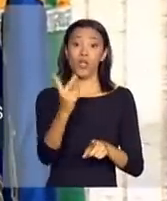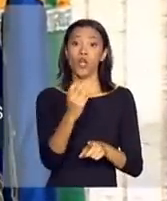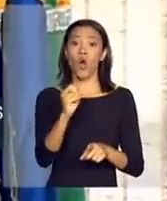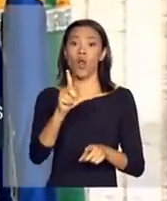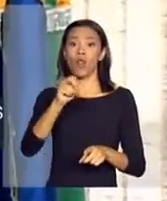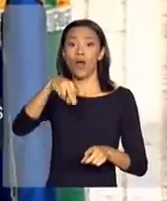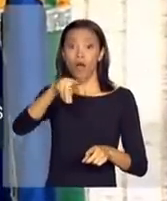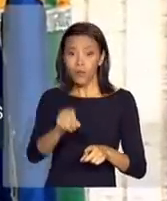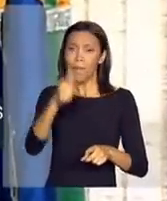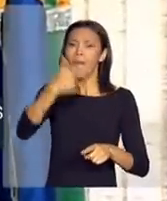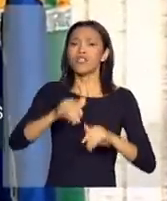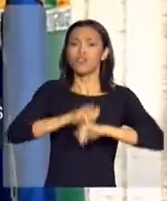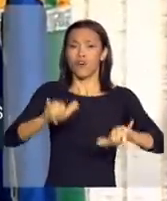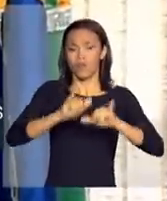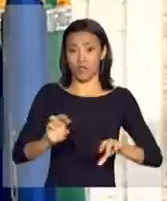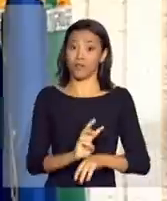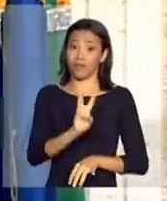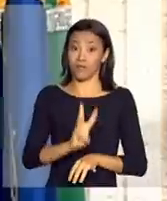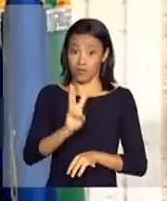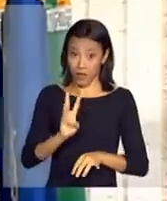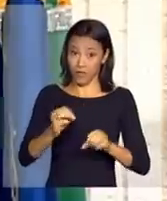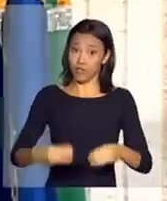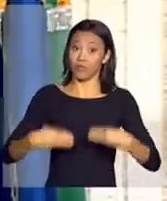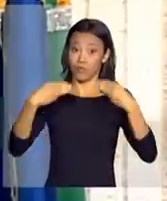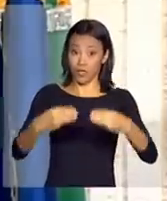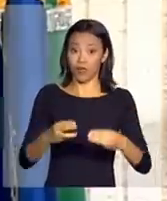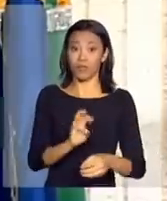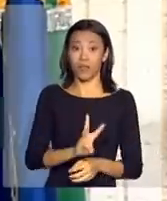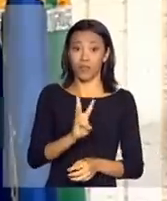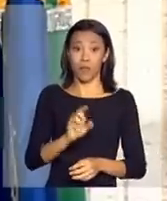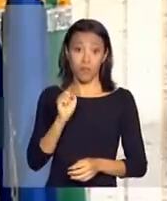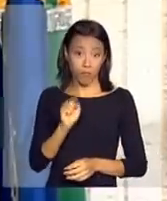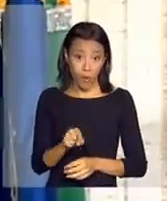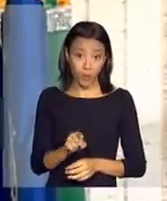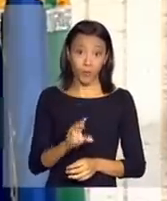relatório estão no site do Ministério da Justiça o